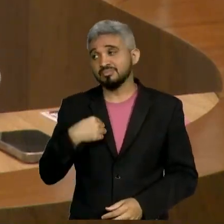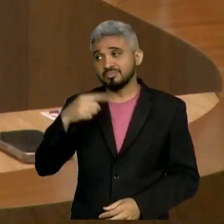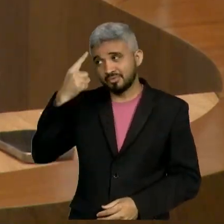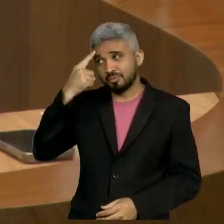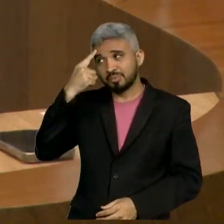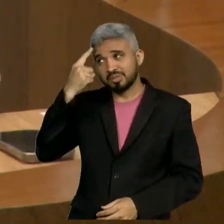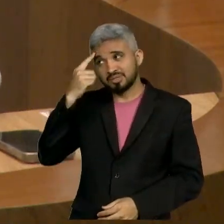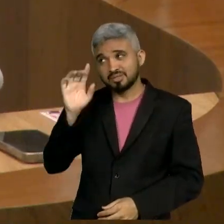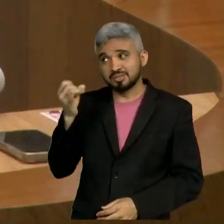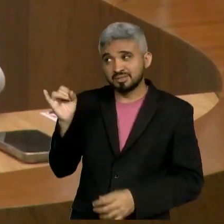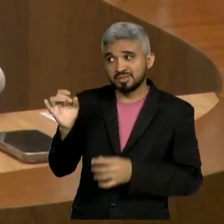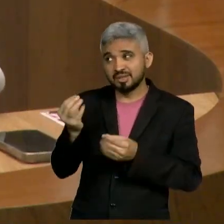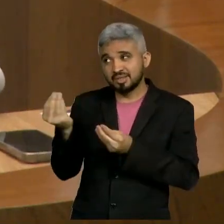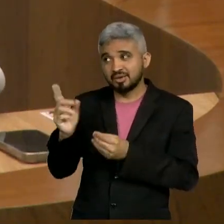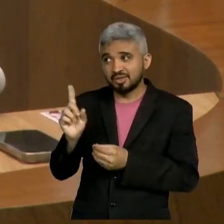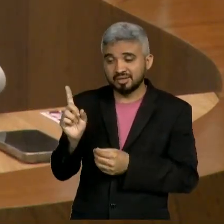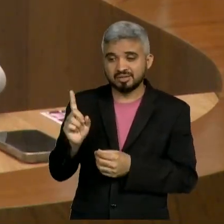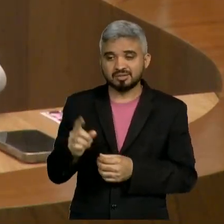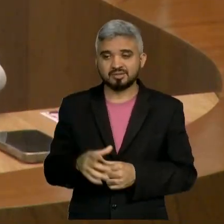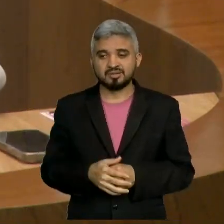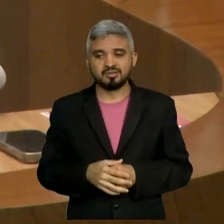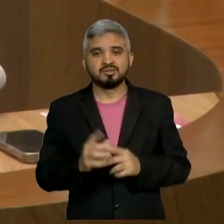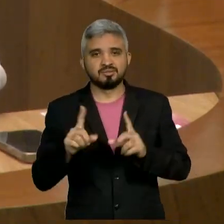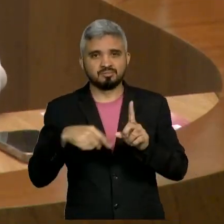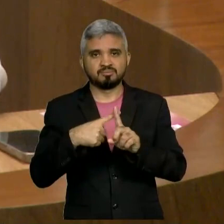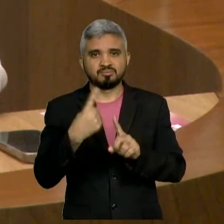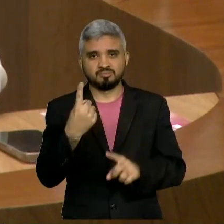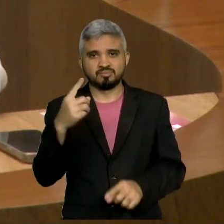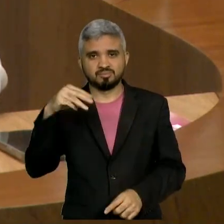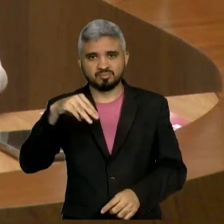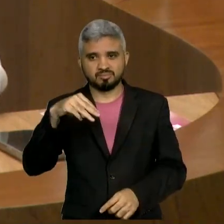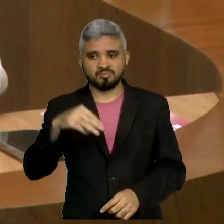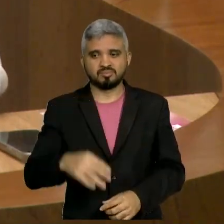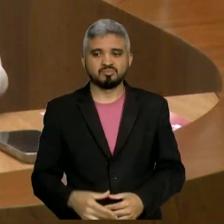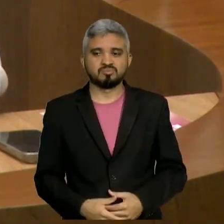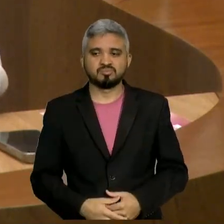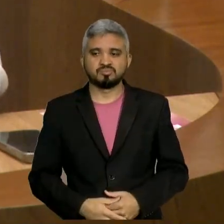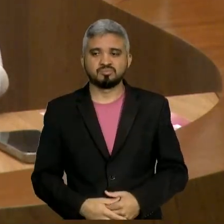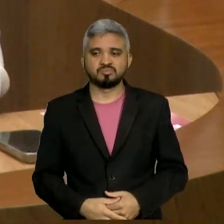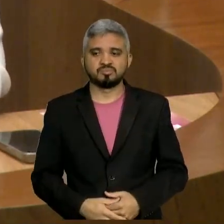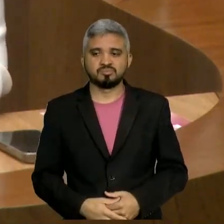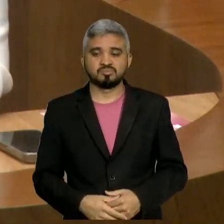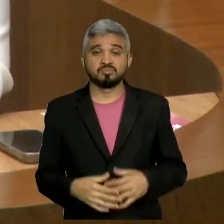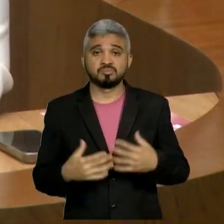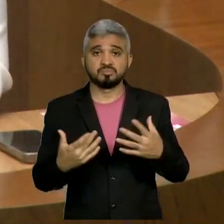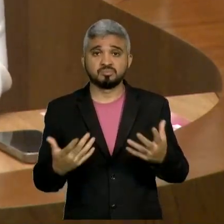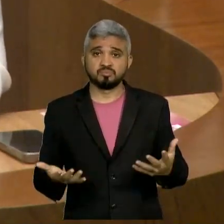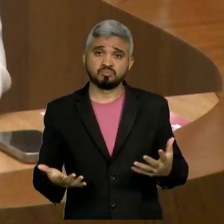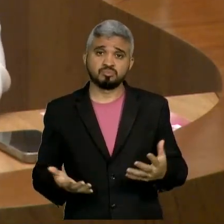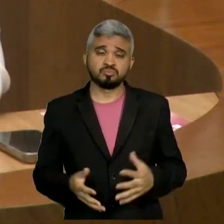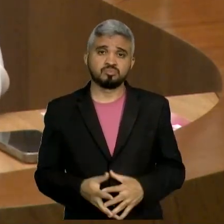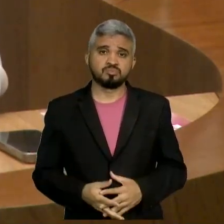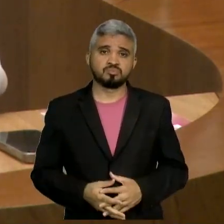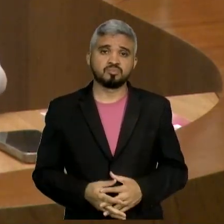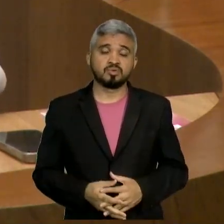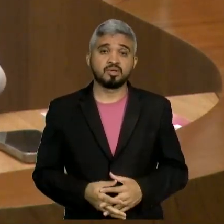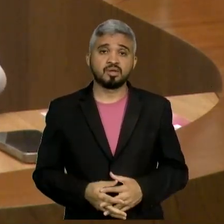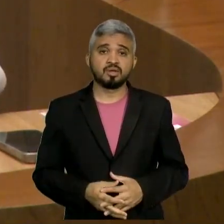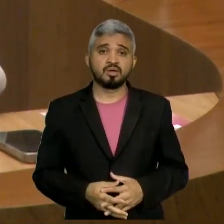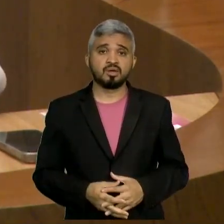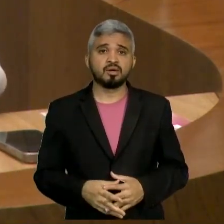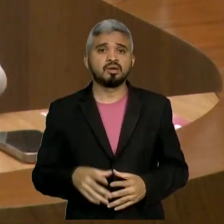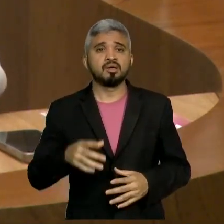deputada? Concedido um minuto, presidente Iracema. Bom, então, se refere a